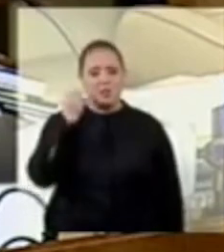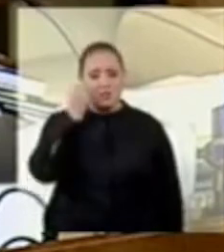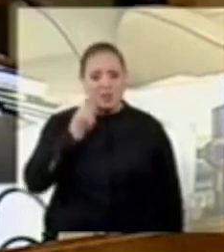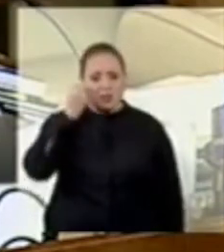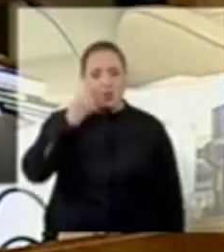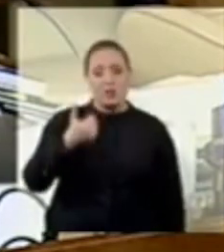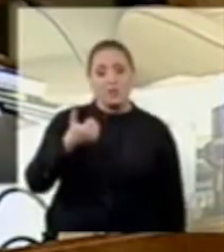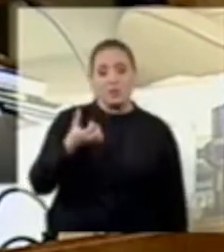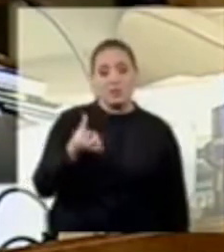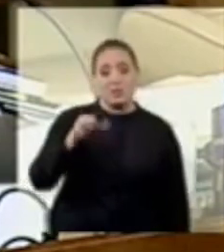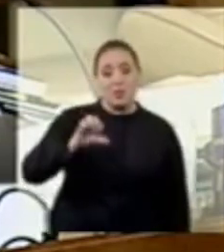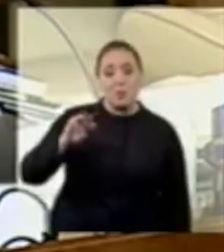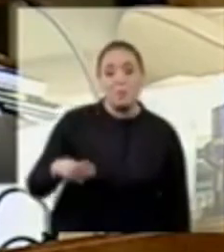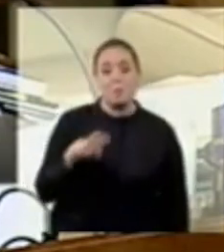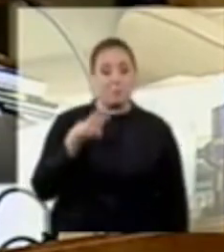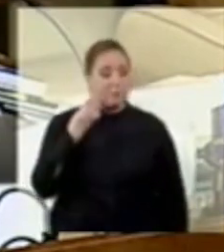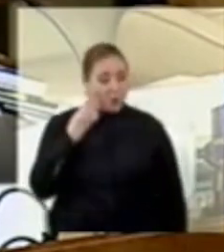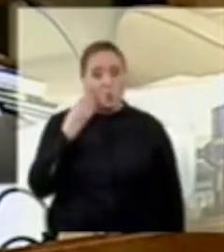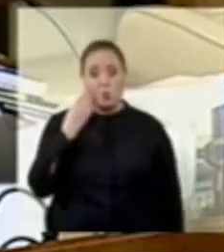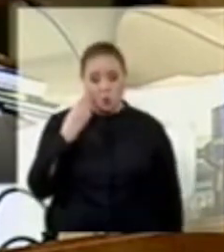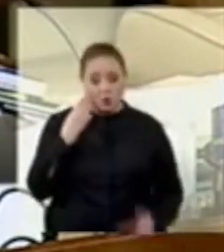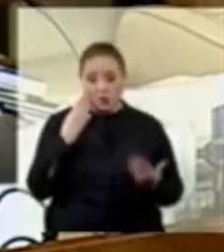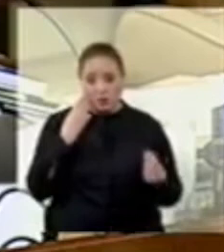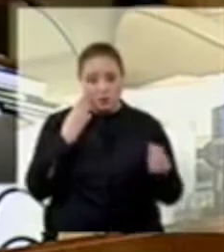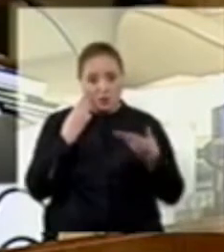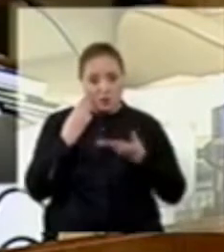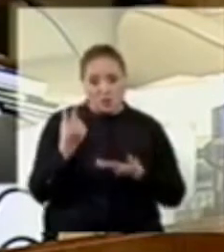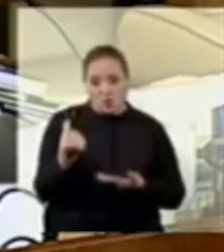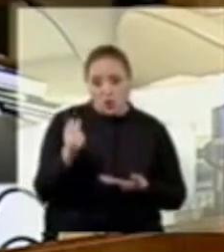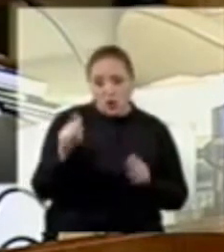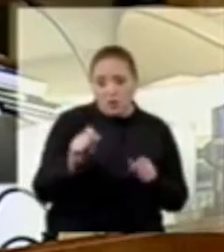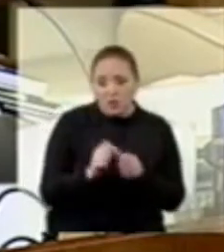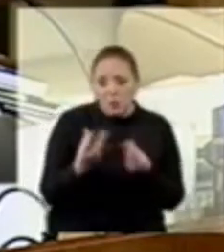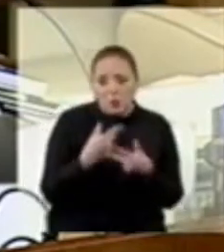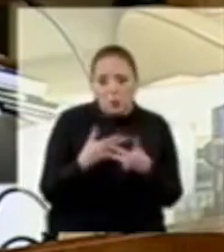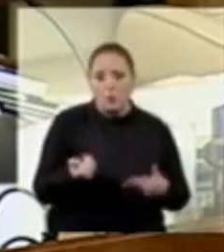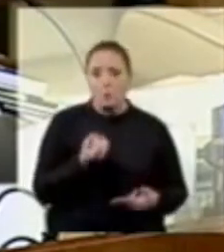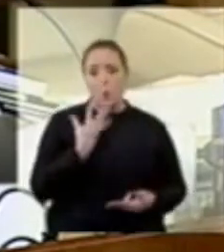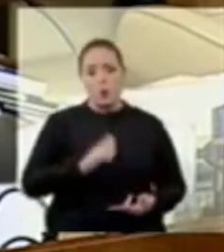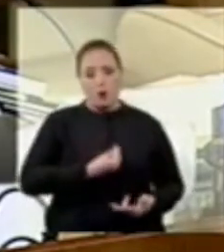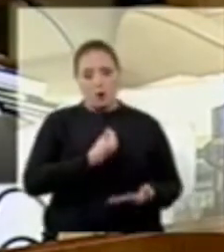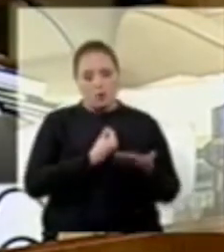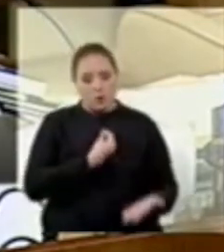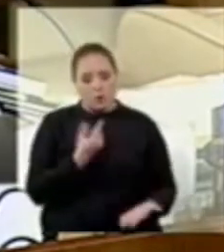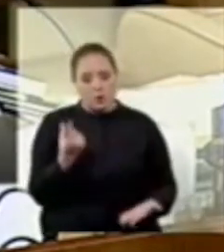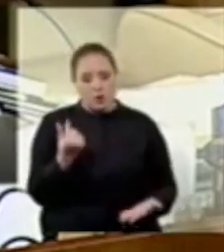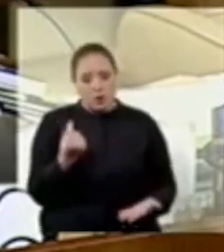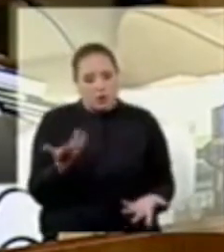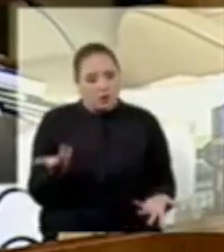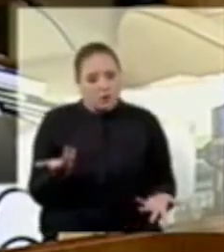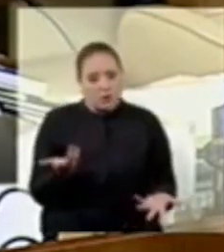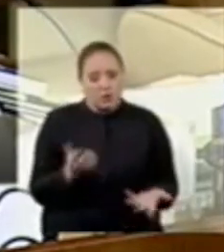169 milhões basta pensar o que dá pra fazer de bom na vida com essa quantidade de